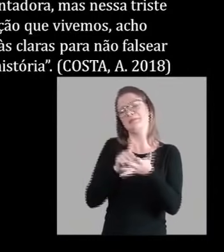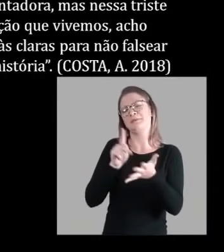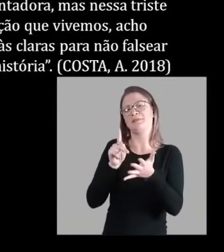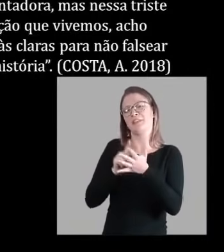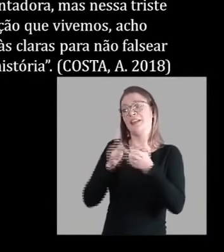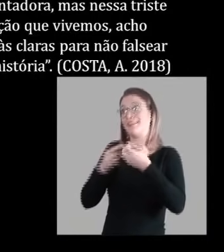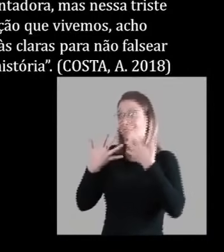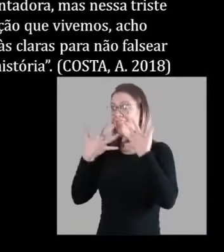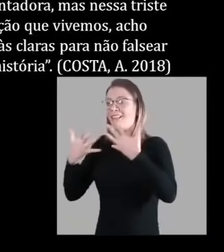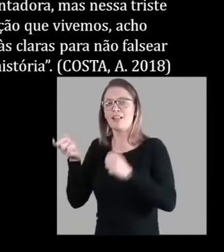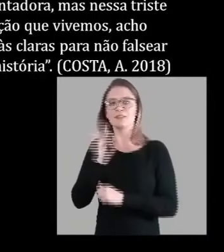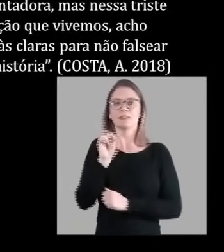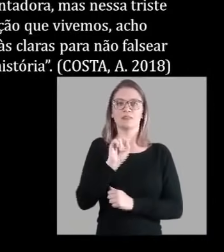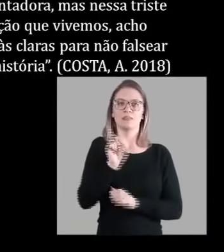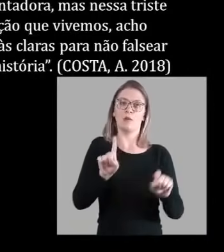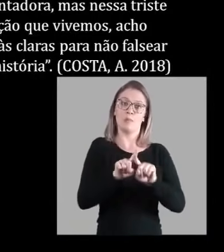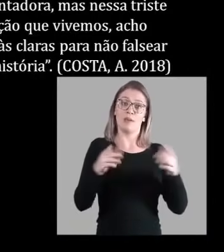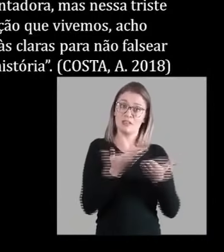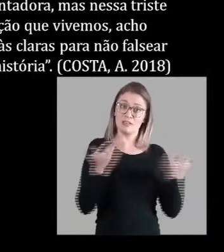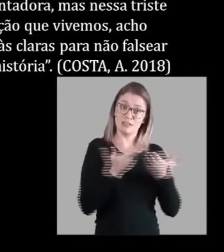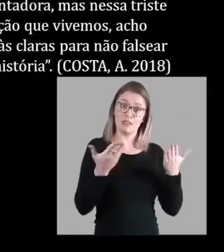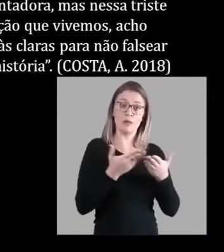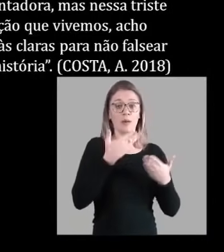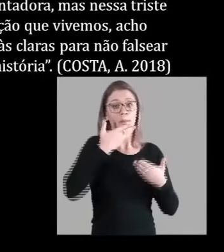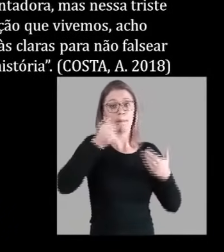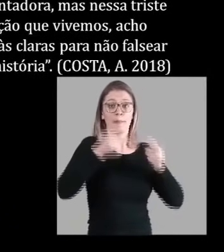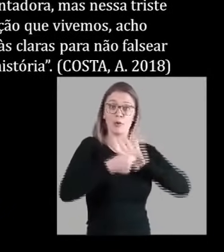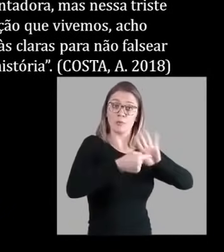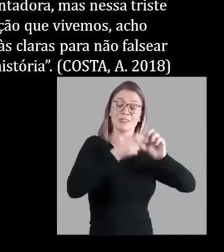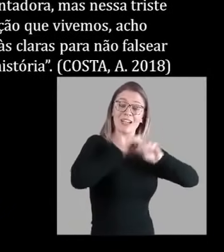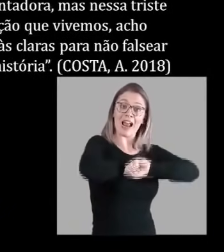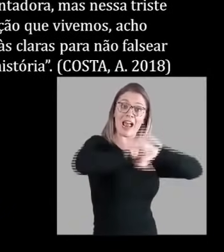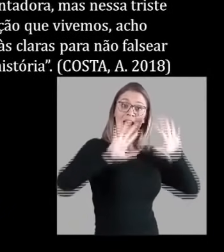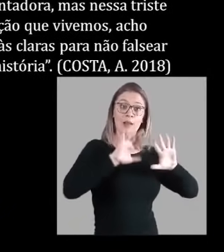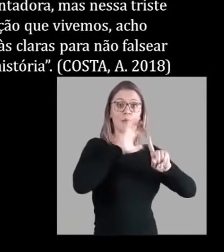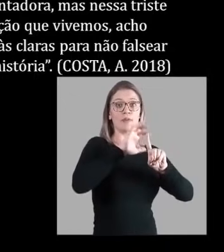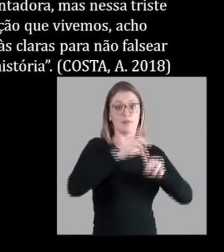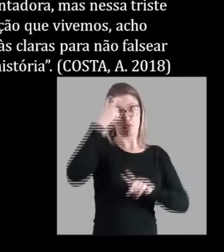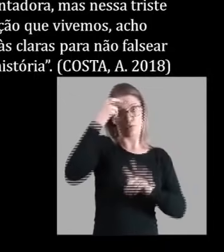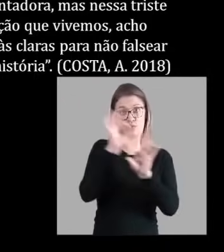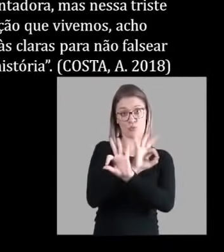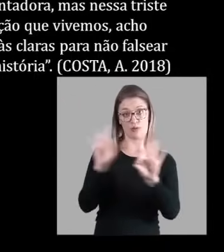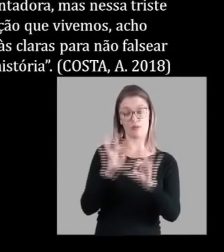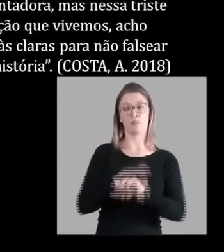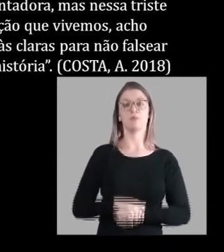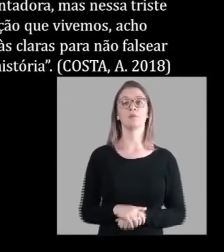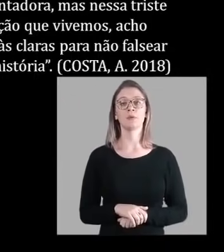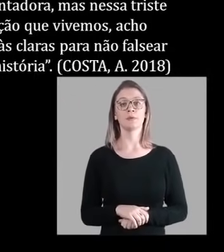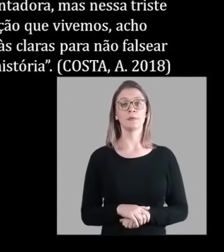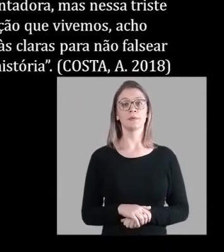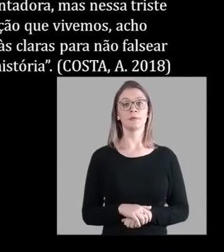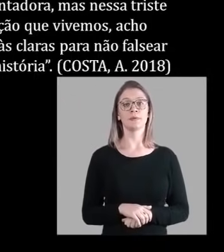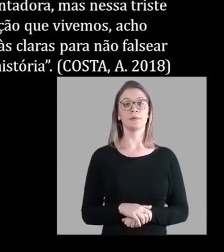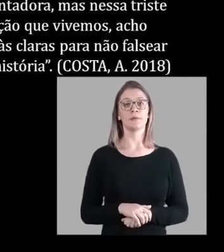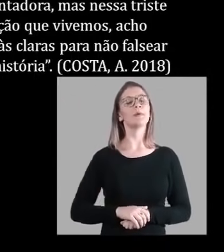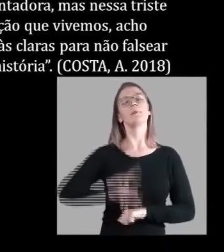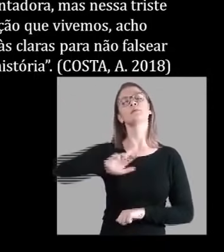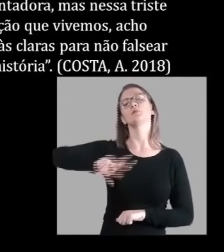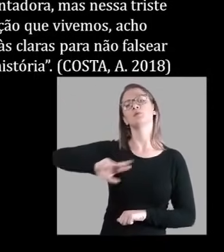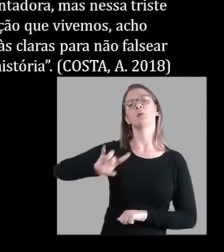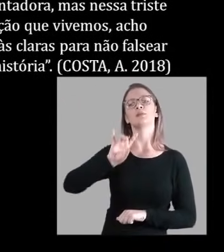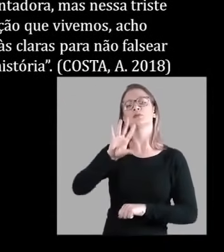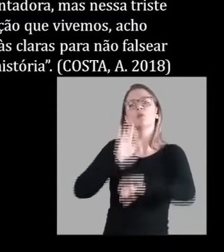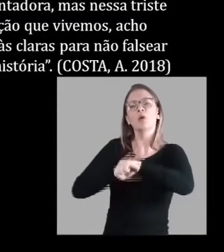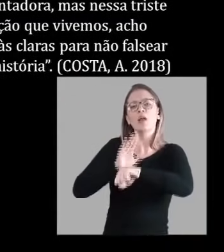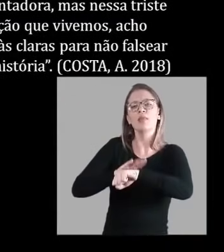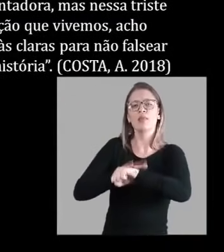embora inverídica. Sei que a verdade é menos encantadora, mas nessa triste época de desinformação que vivemos, acho importante deixar tudo às claras para não